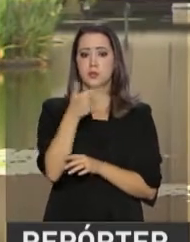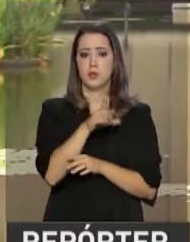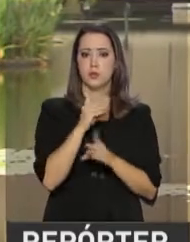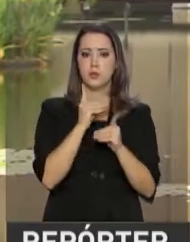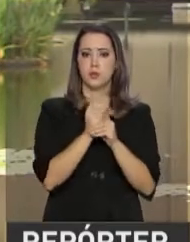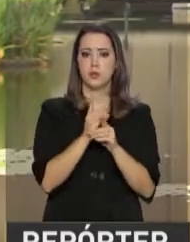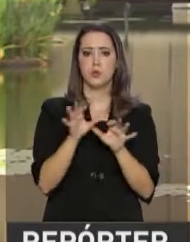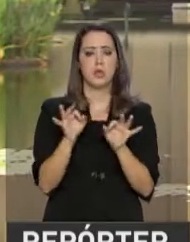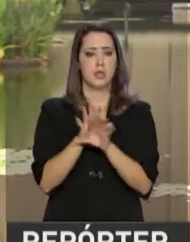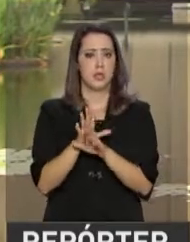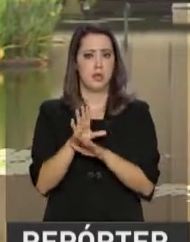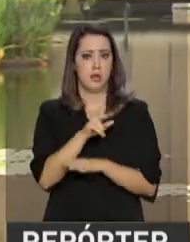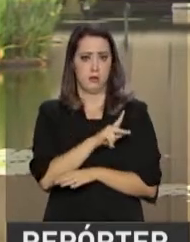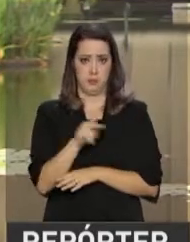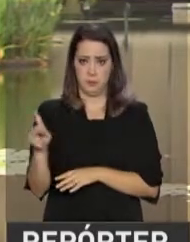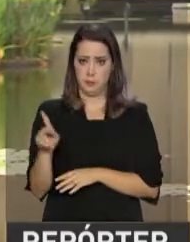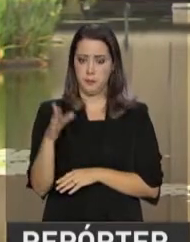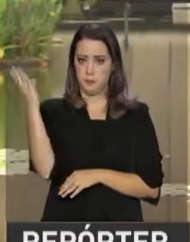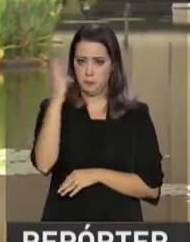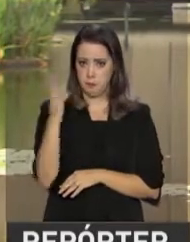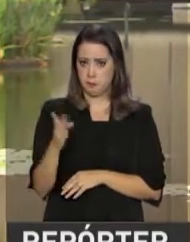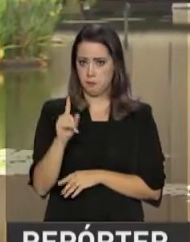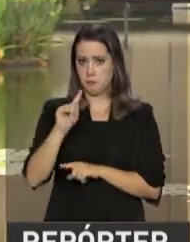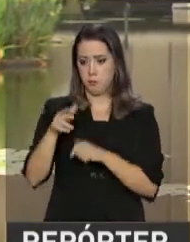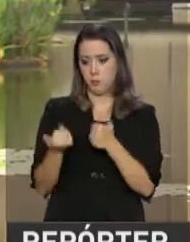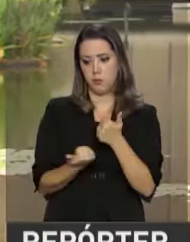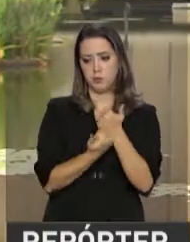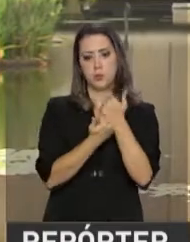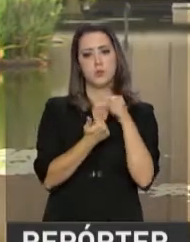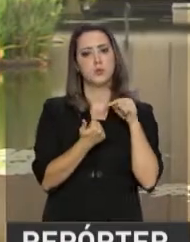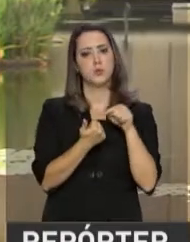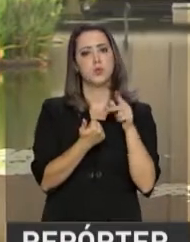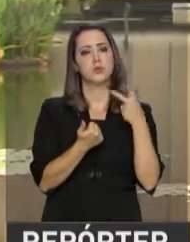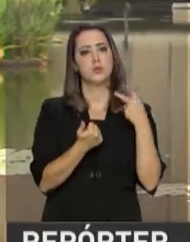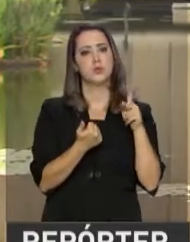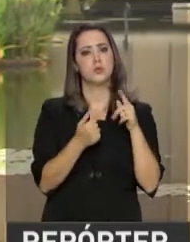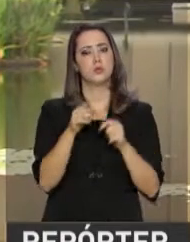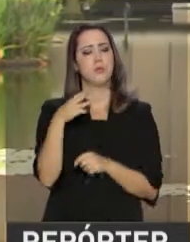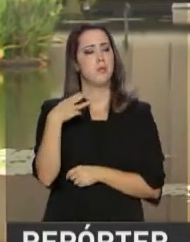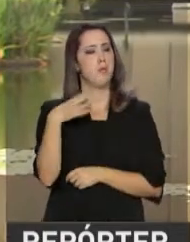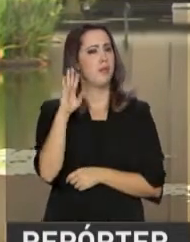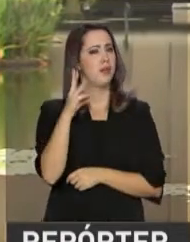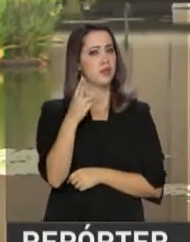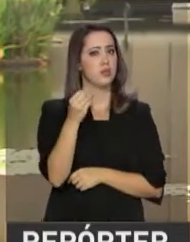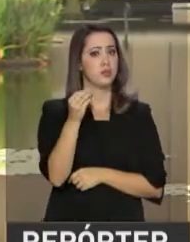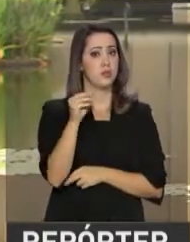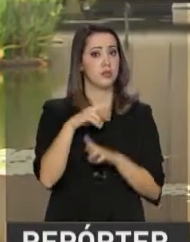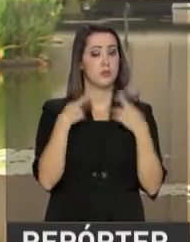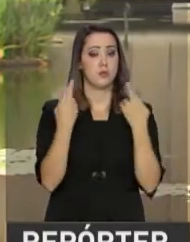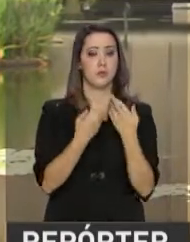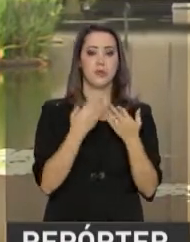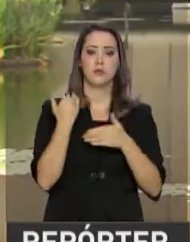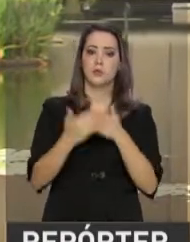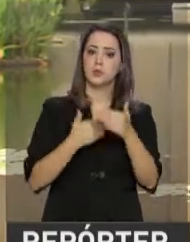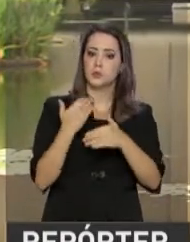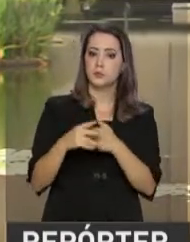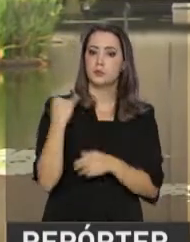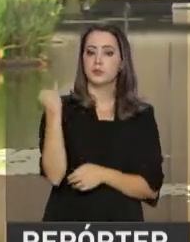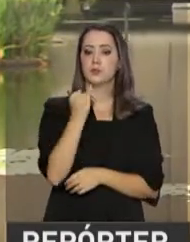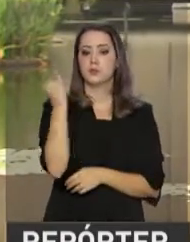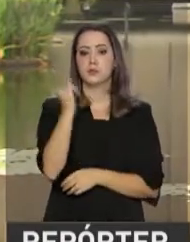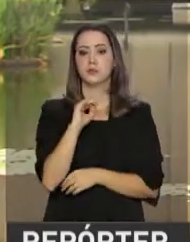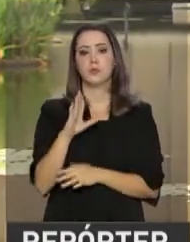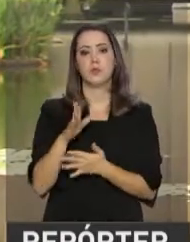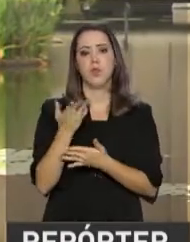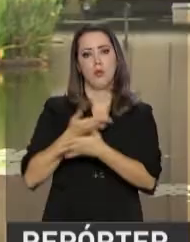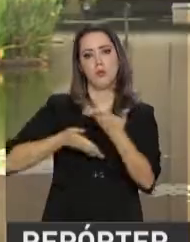comando do Mercosul. Durante os últimos 6 meses, foram mais de 300 reuniões e avanços significativos